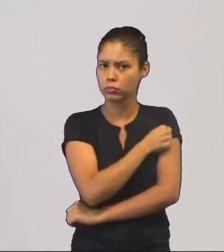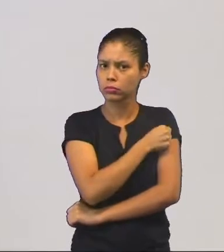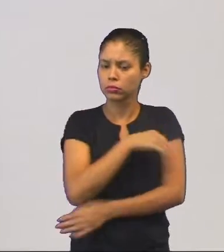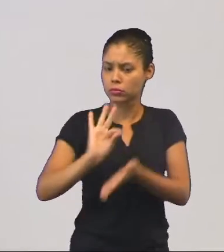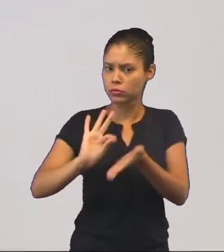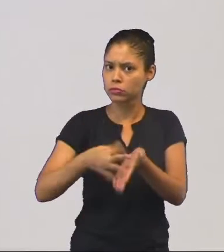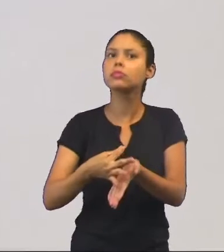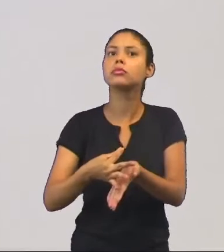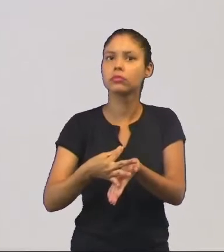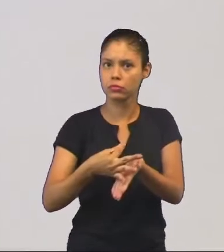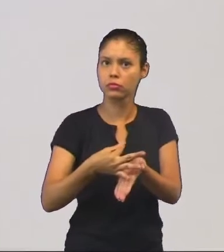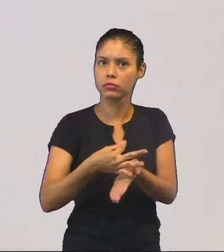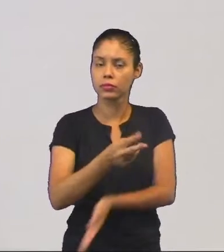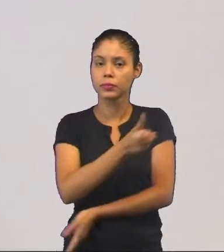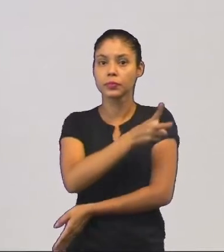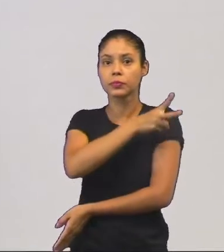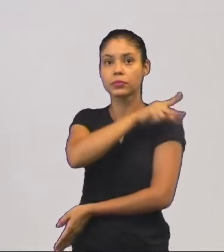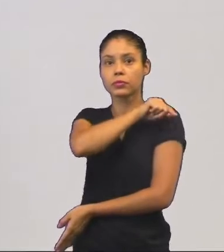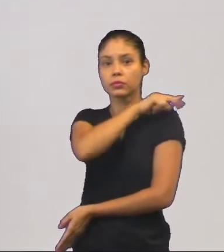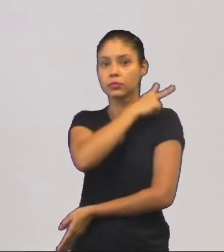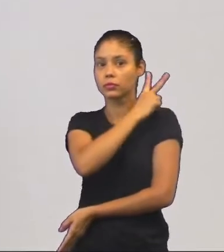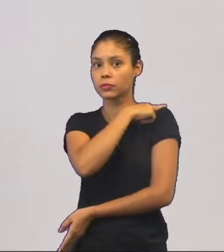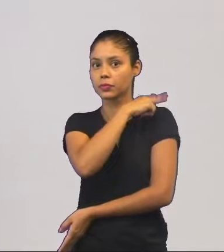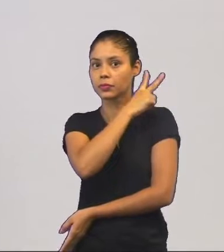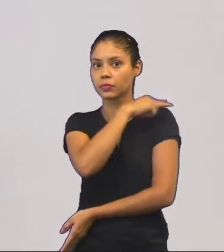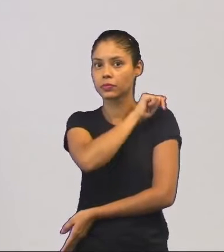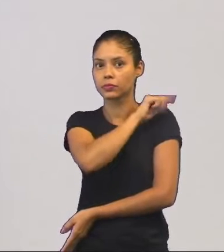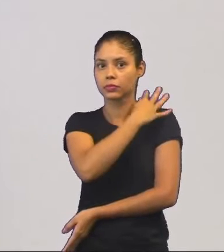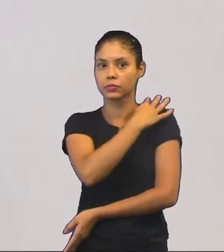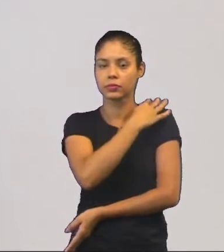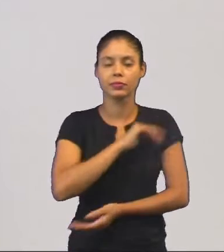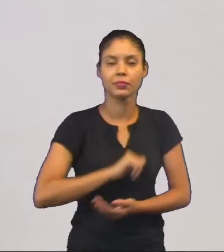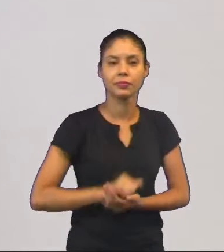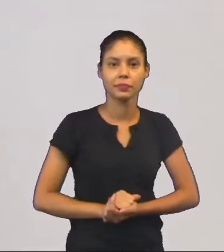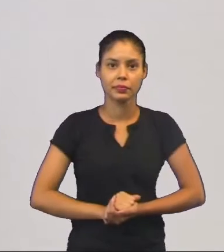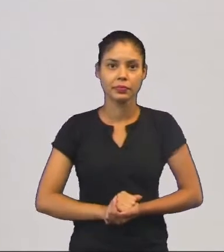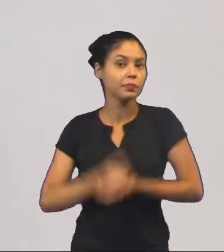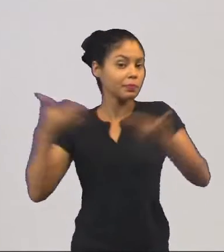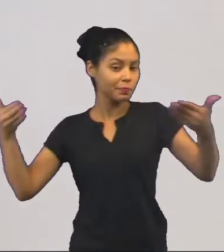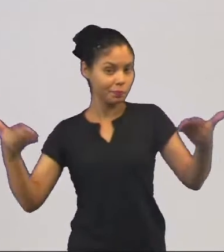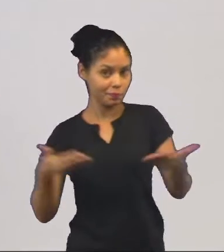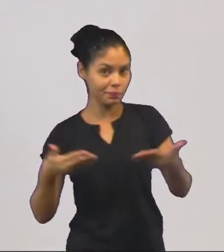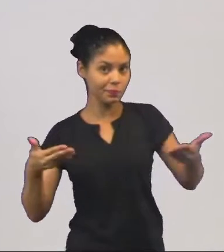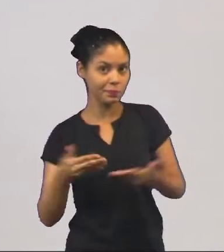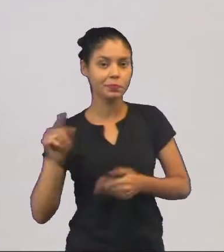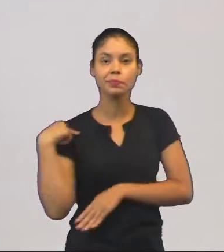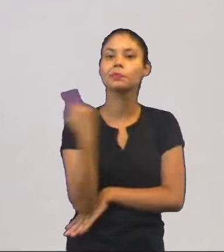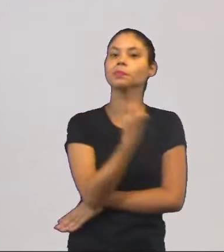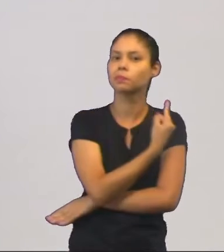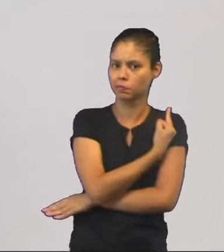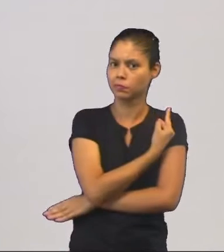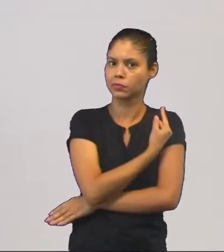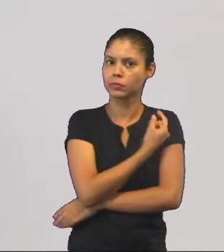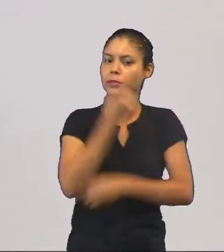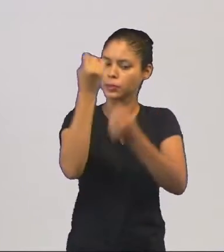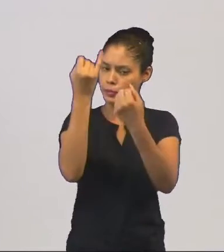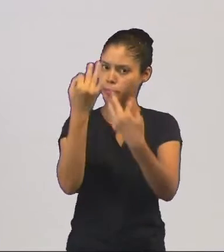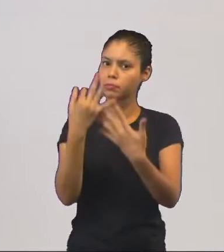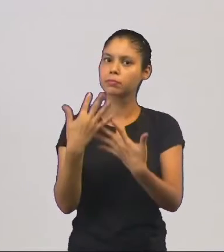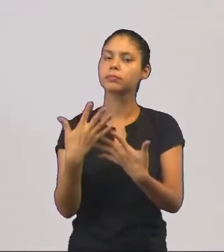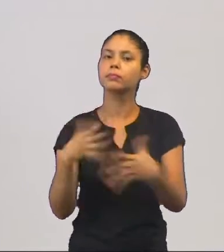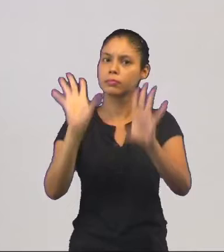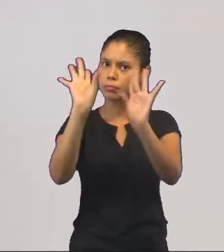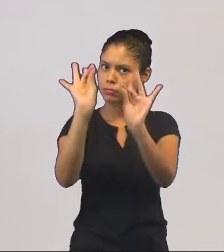estão matriculados na segunda série do ensino médio. E hoje nós iremos tratar